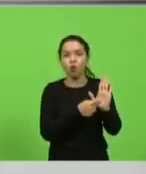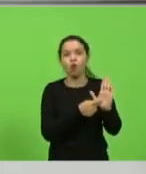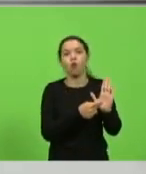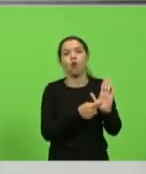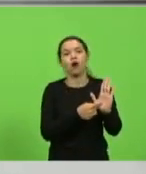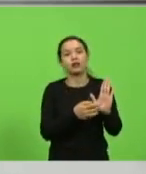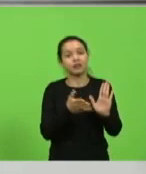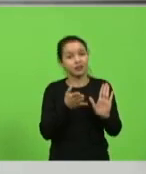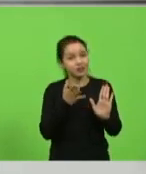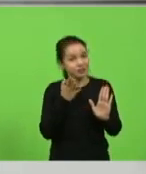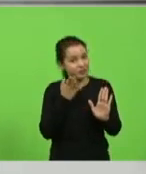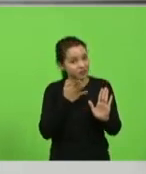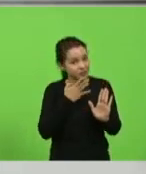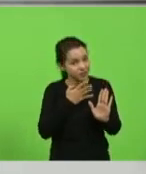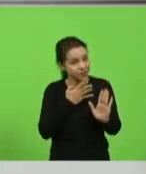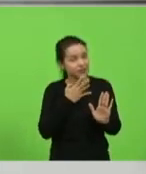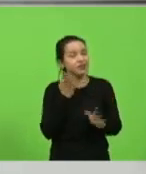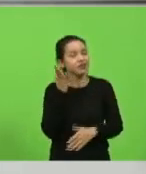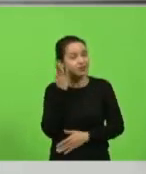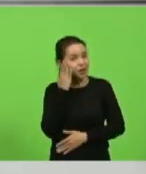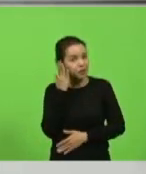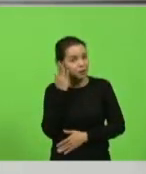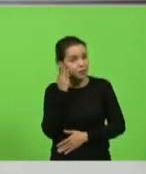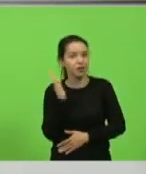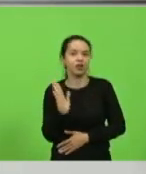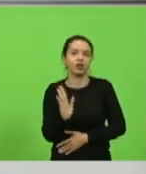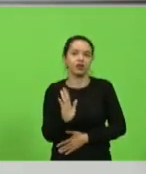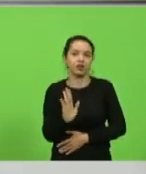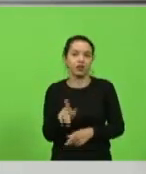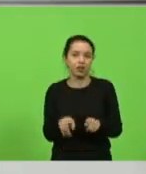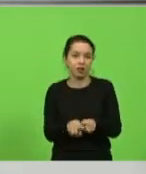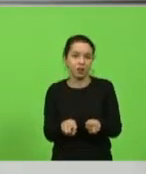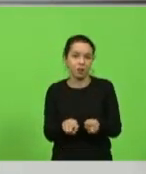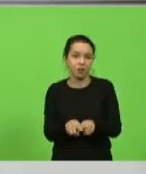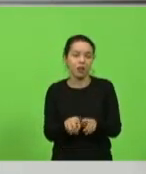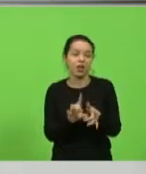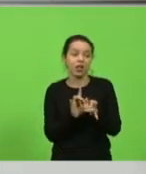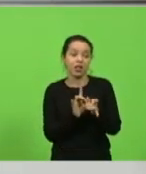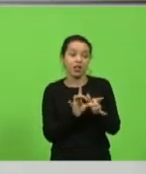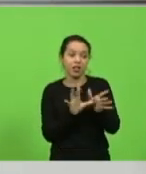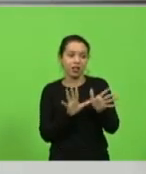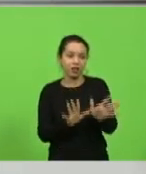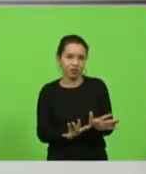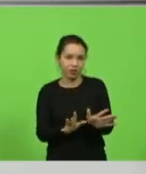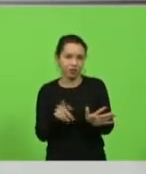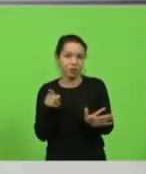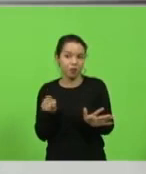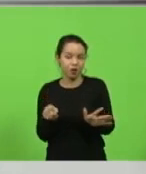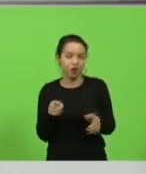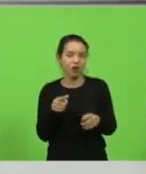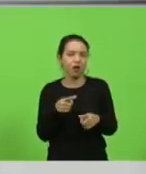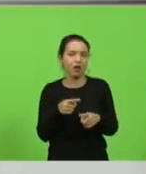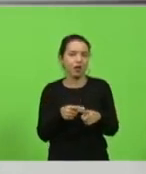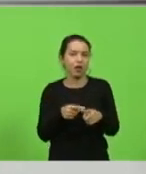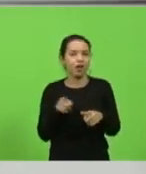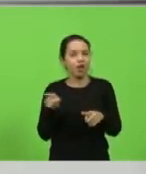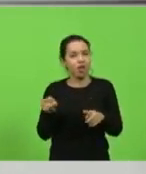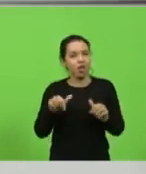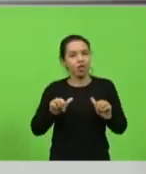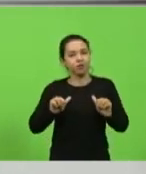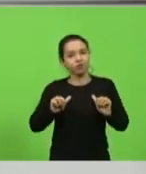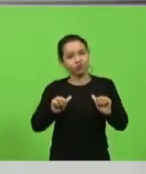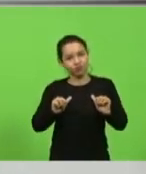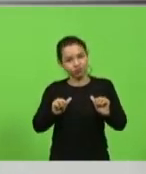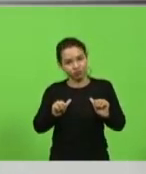conhecimento, como permitiu ao omitir-se de seu dever de bem governar a compra